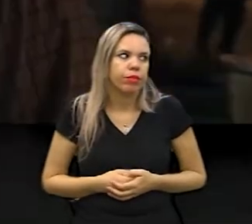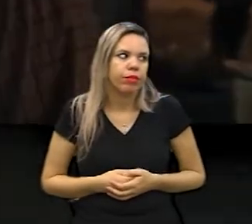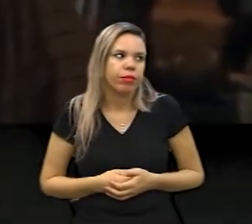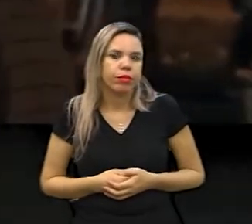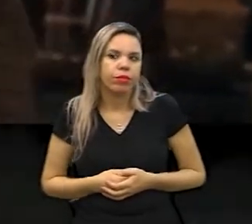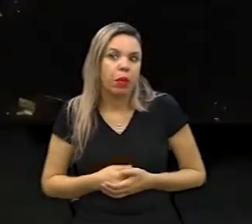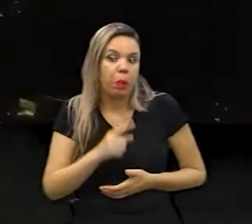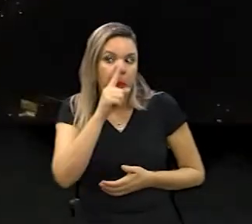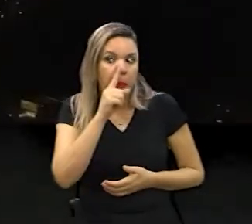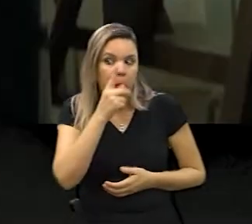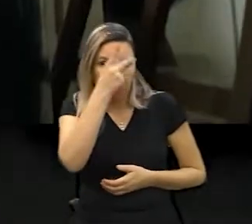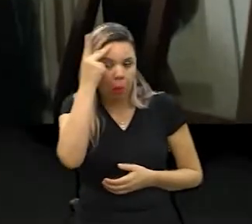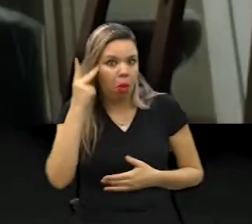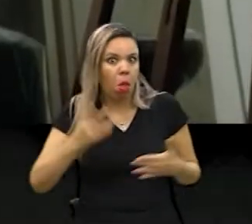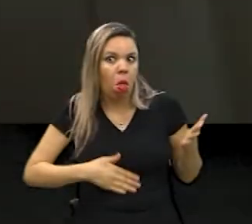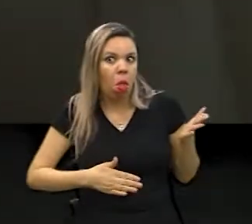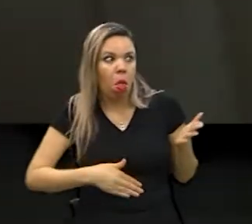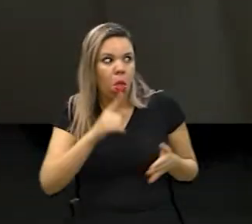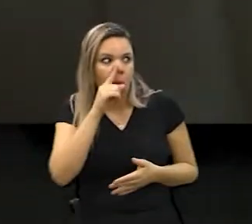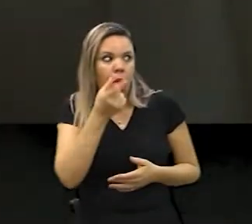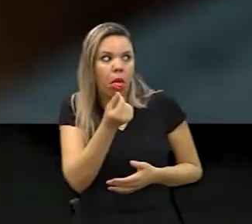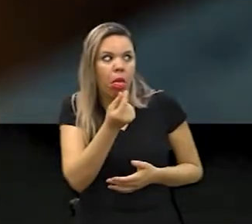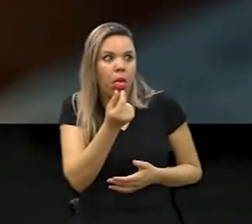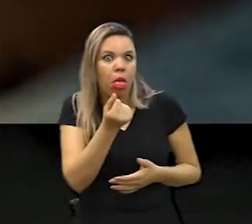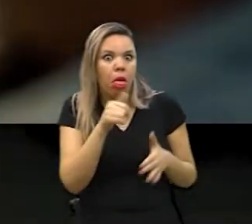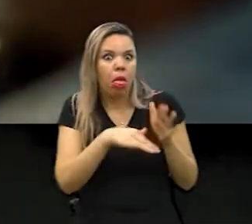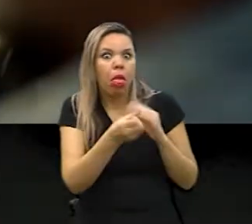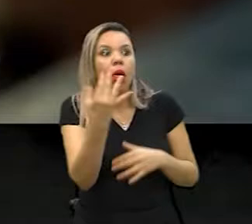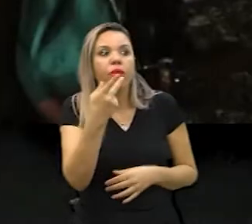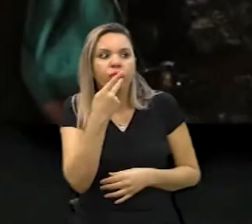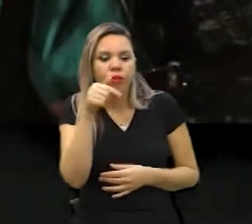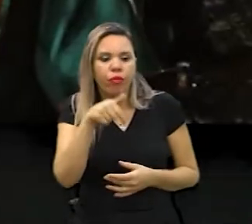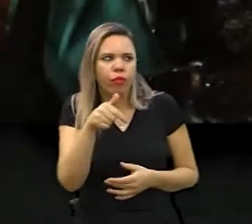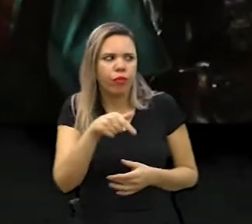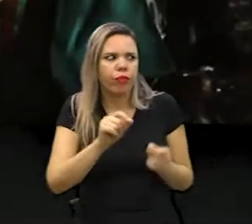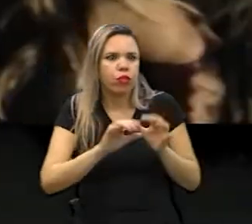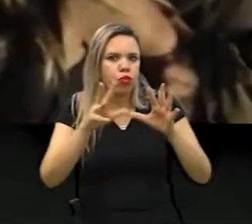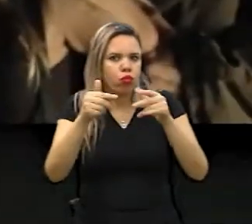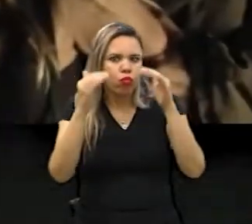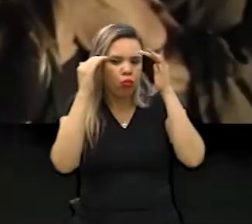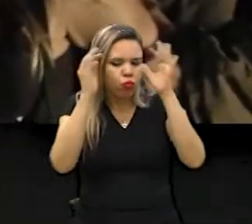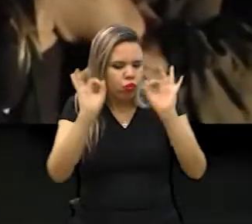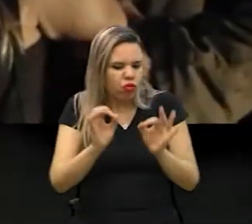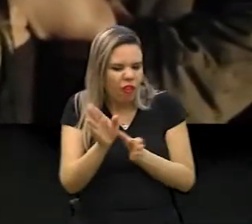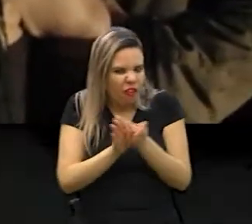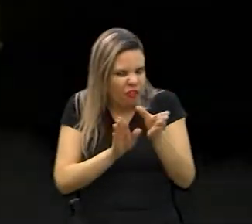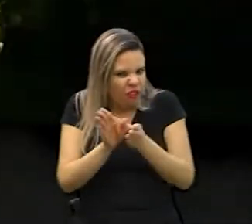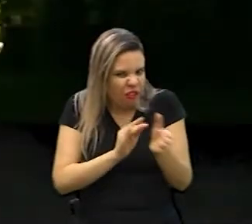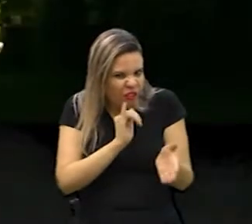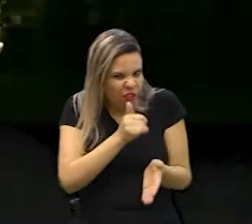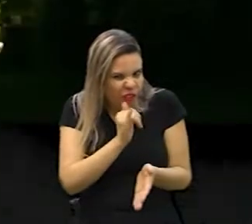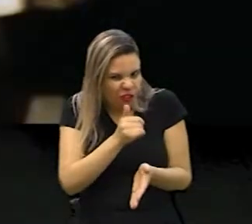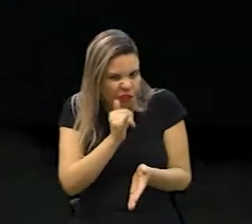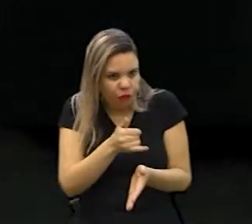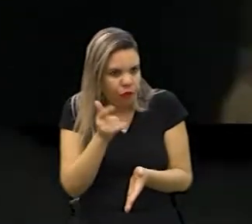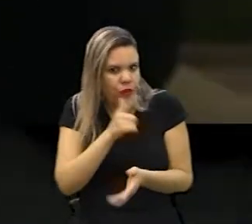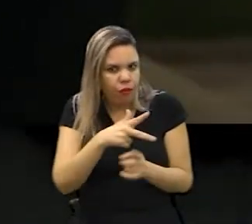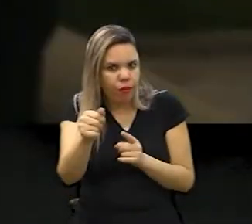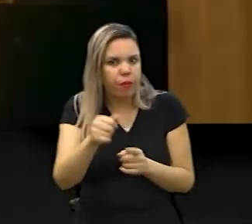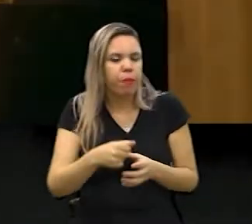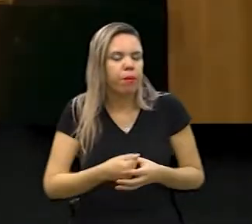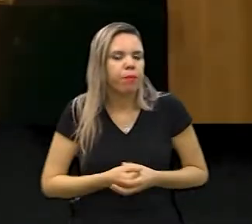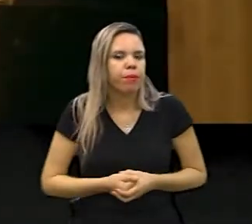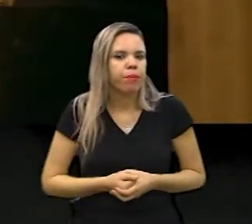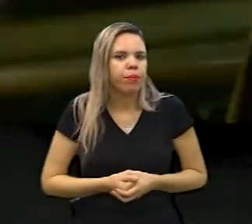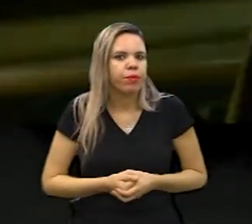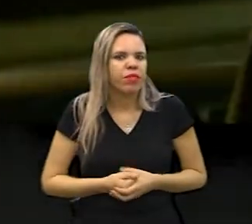Quê? Você tá lidando com gente muito perigosa, Guilherme. Tá com dinheiro pra me pagar? De quanto dinheiro a gente tá falando aqui? Se vocês fizerem tudo exatamente